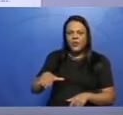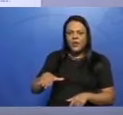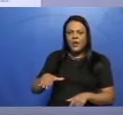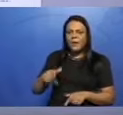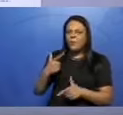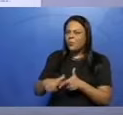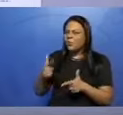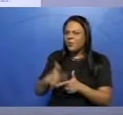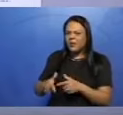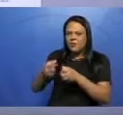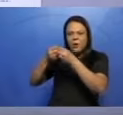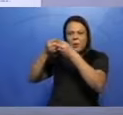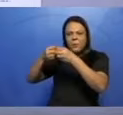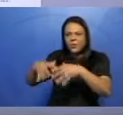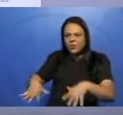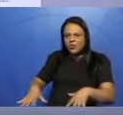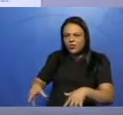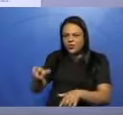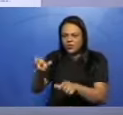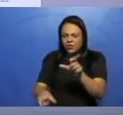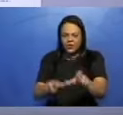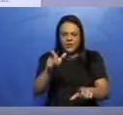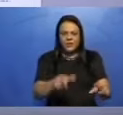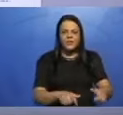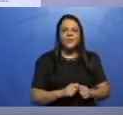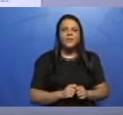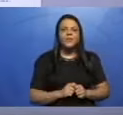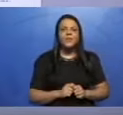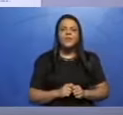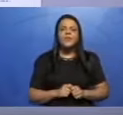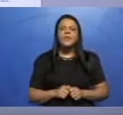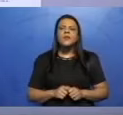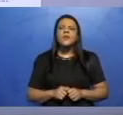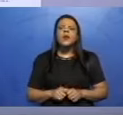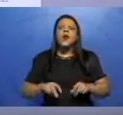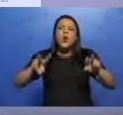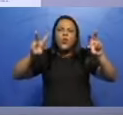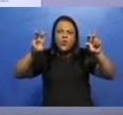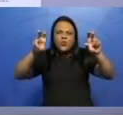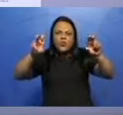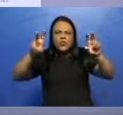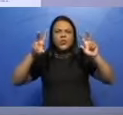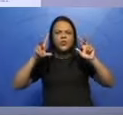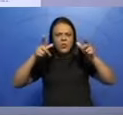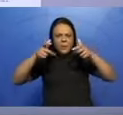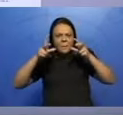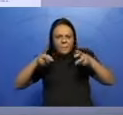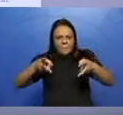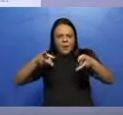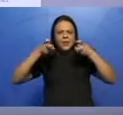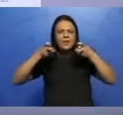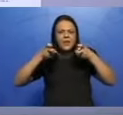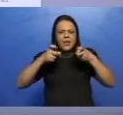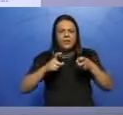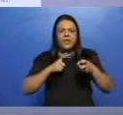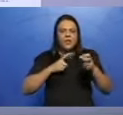título, automaticamente nós já podemos pensar que é um texto argumentativo, é uma dissertação